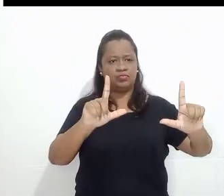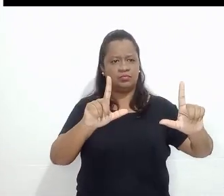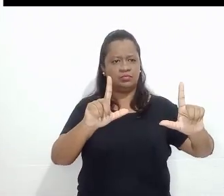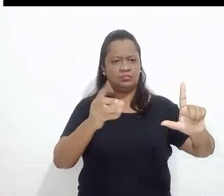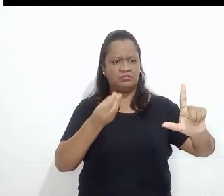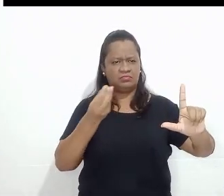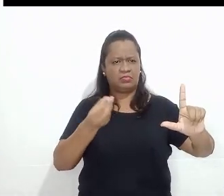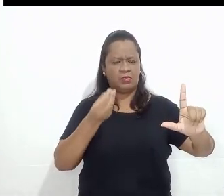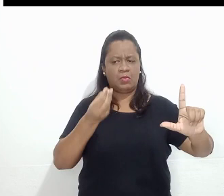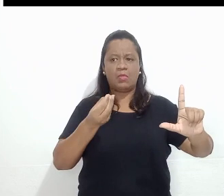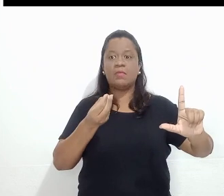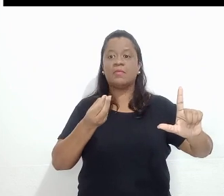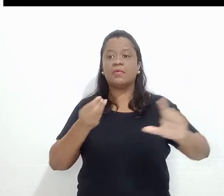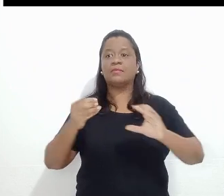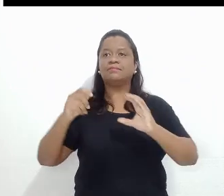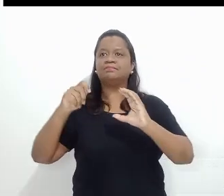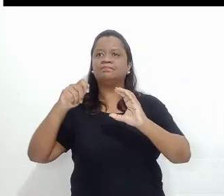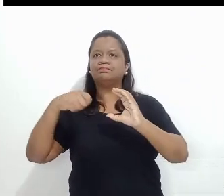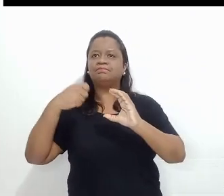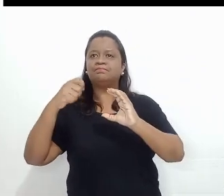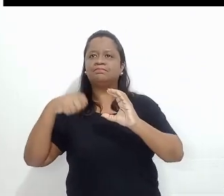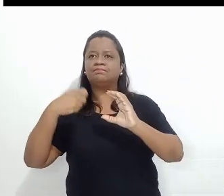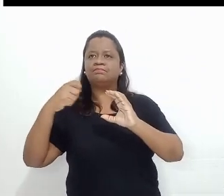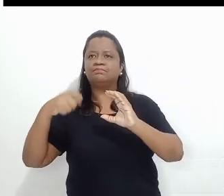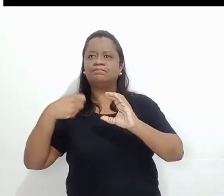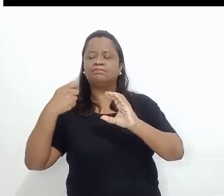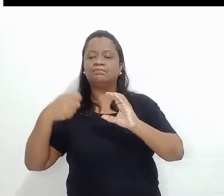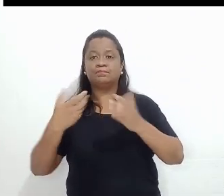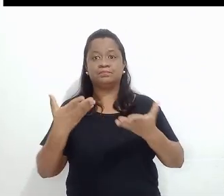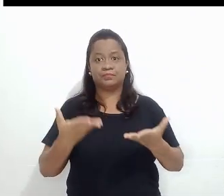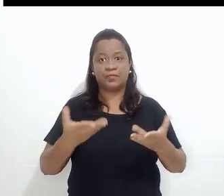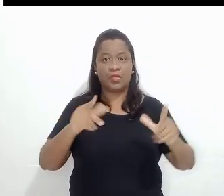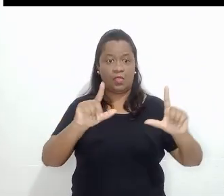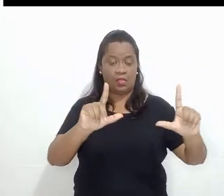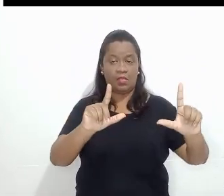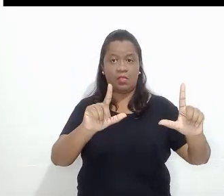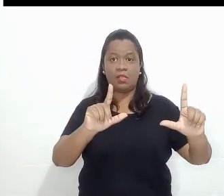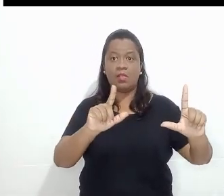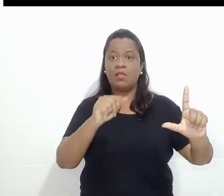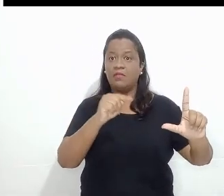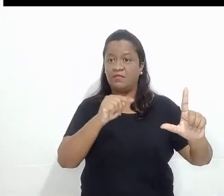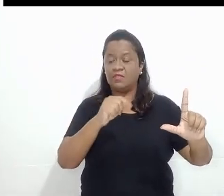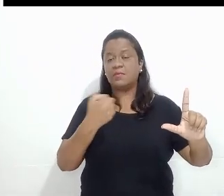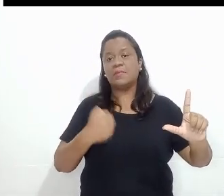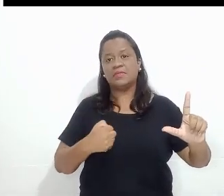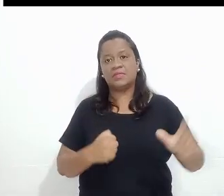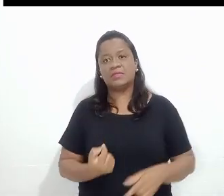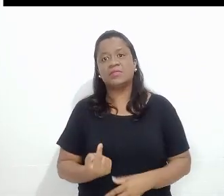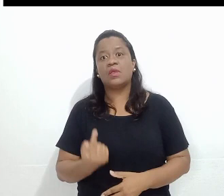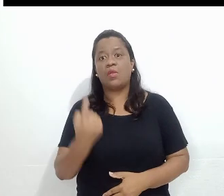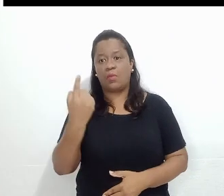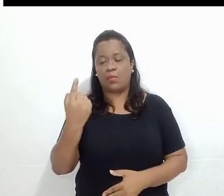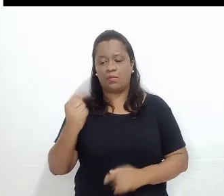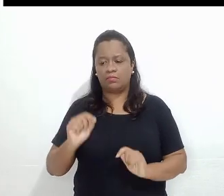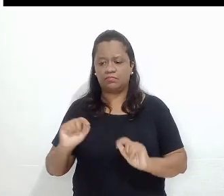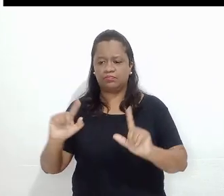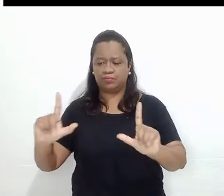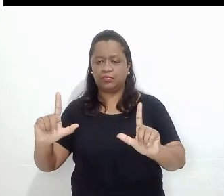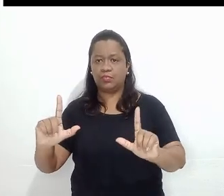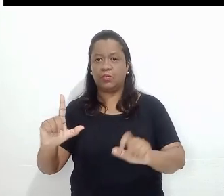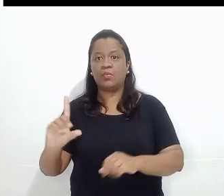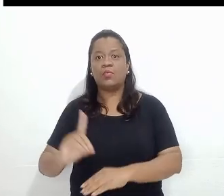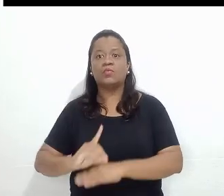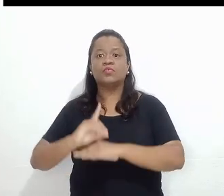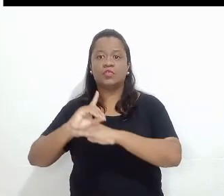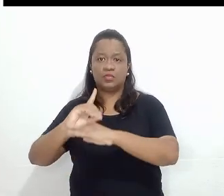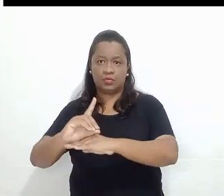o operador está filmando, né? Então, o vídeo assist, ele precisa ter para o diretor, que pode